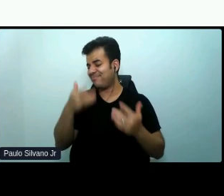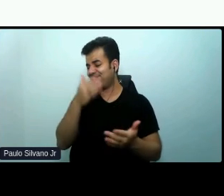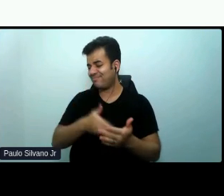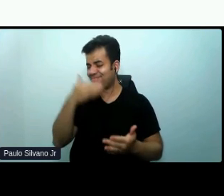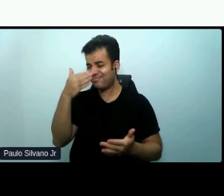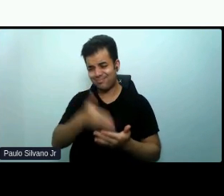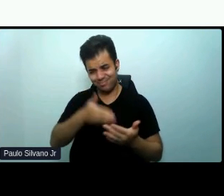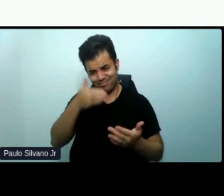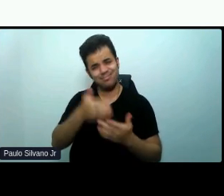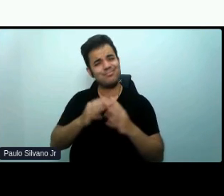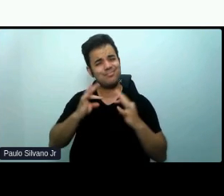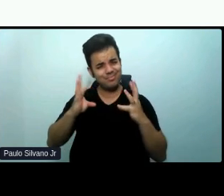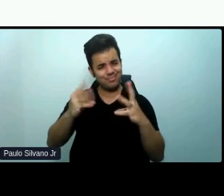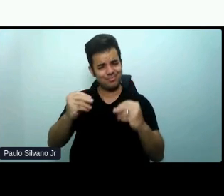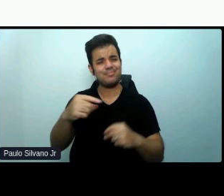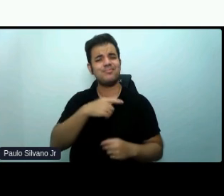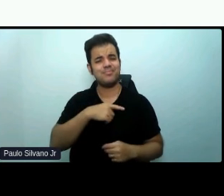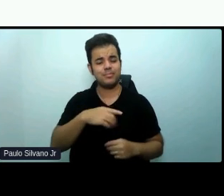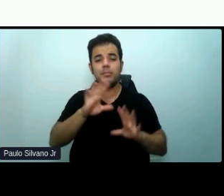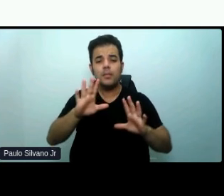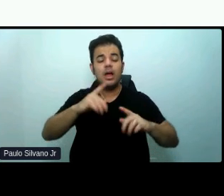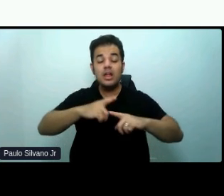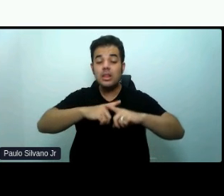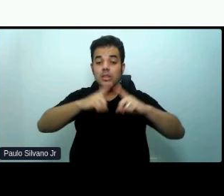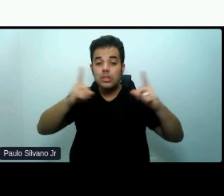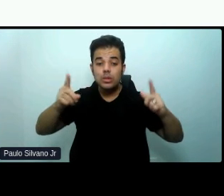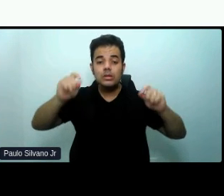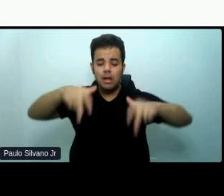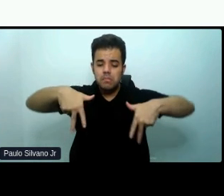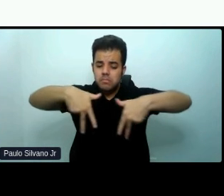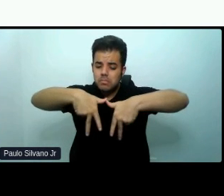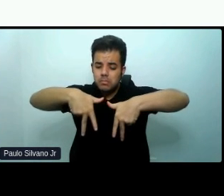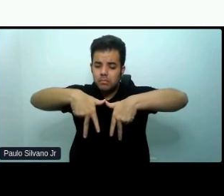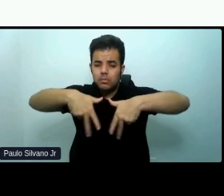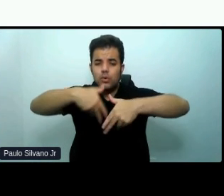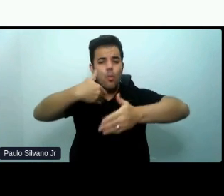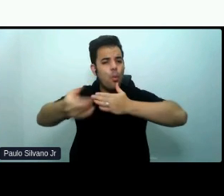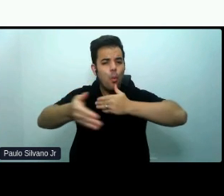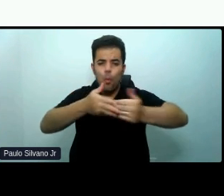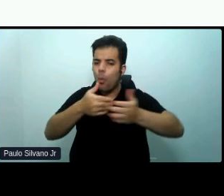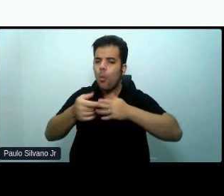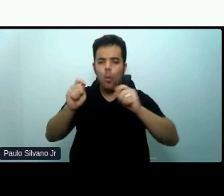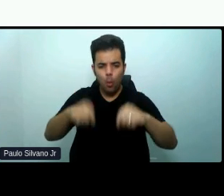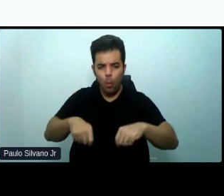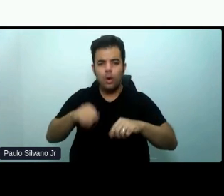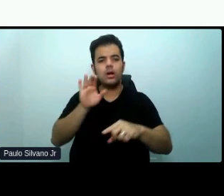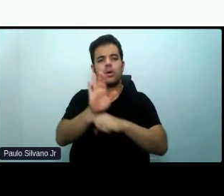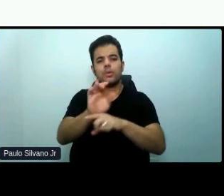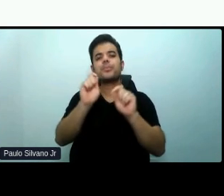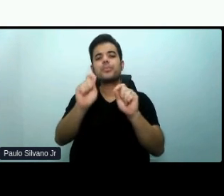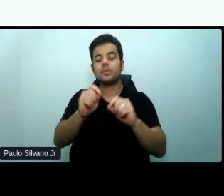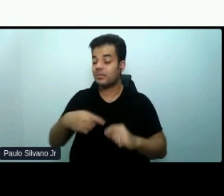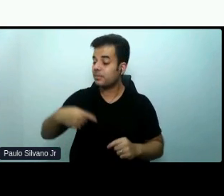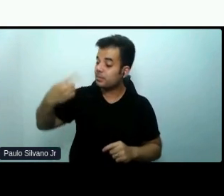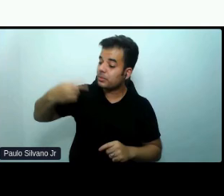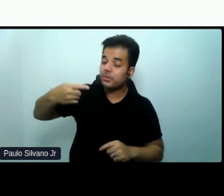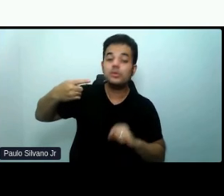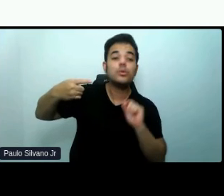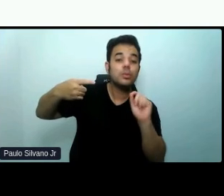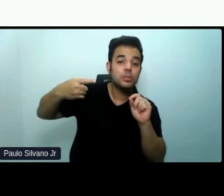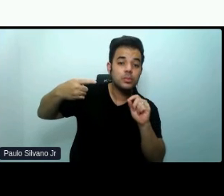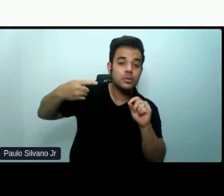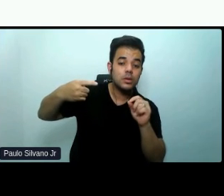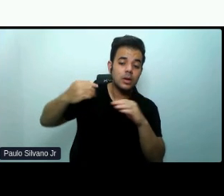que todos nós, dependente de gênero, podemos fazer para minimizar isso? O primeiro deles são